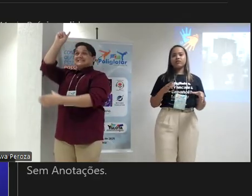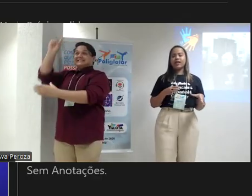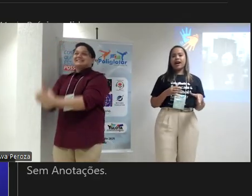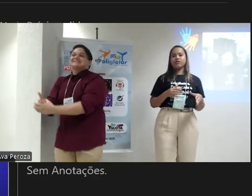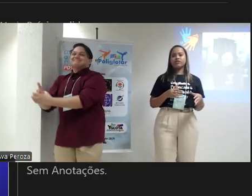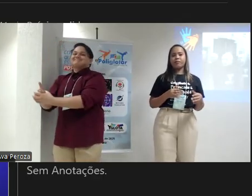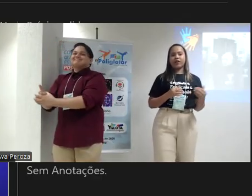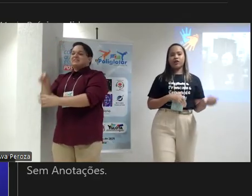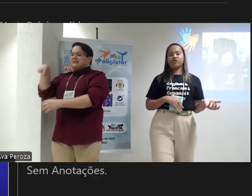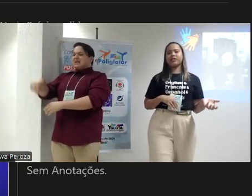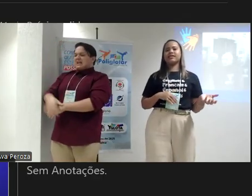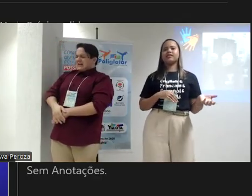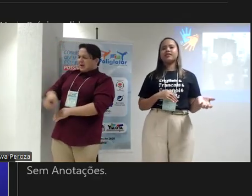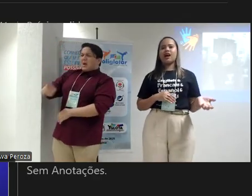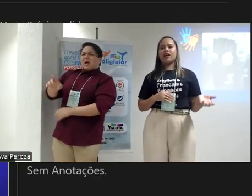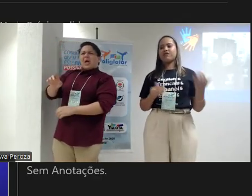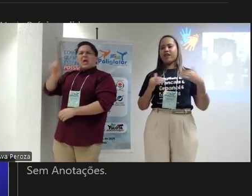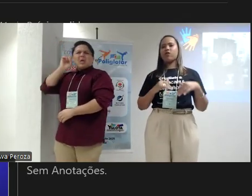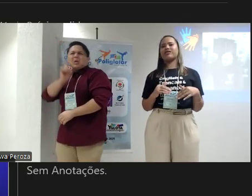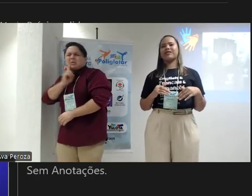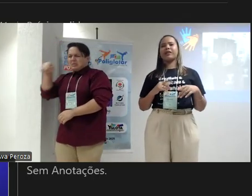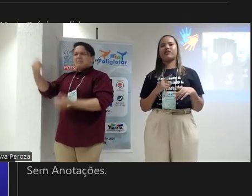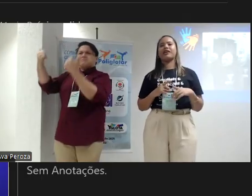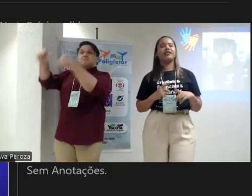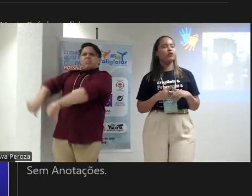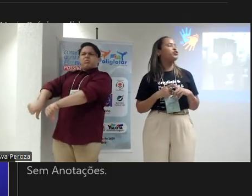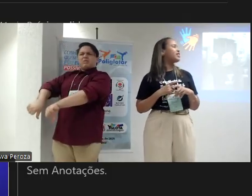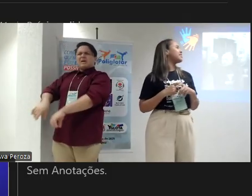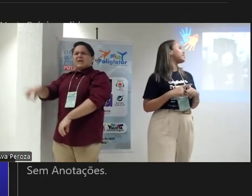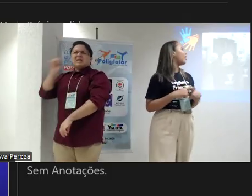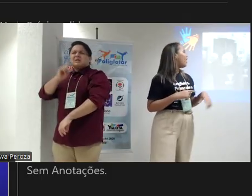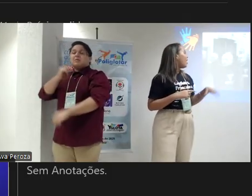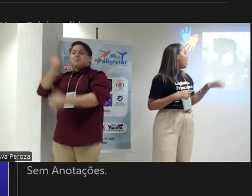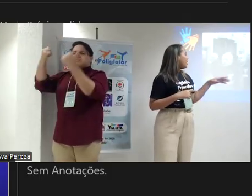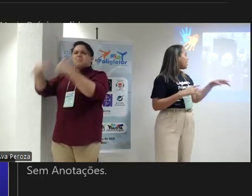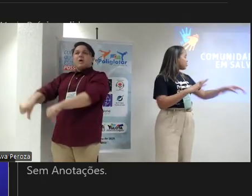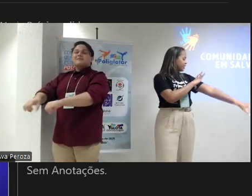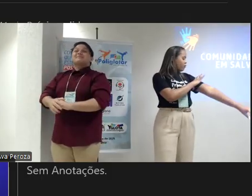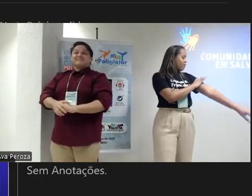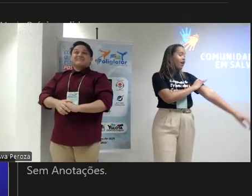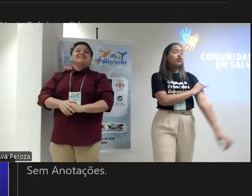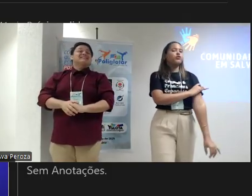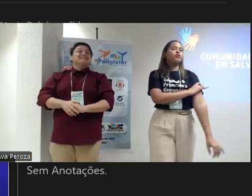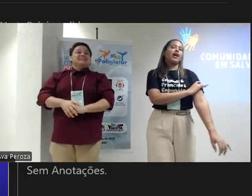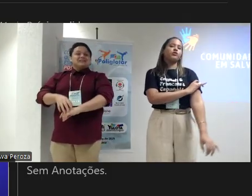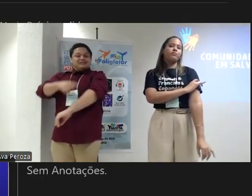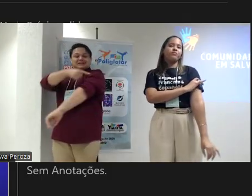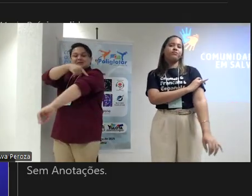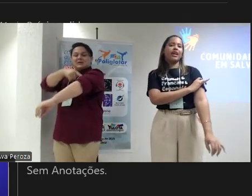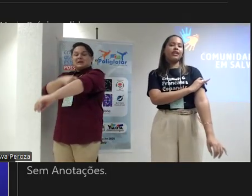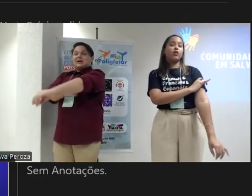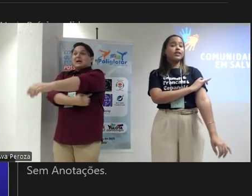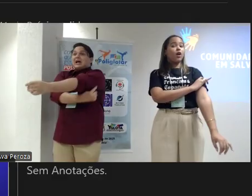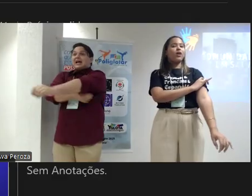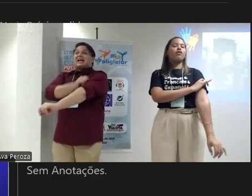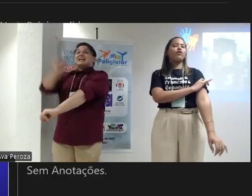eram considerados pelo regime nazista inferiores, né, pela ideologia nazista. E eles utilizavam a faixa azul no braço.